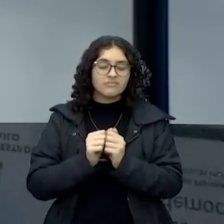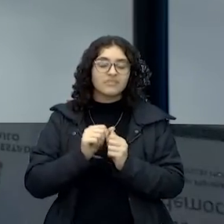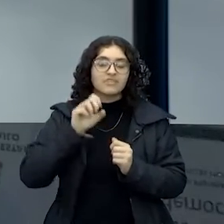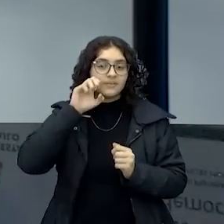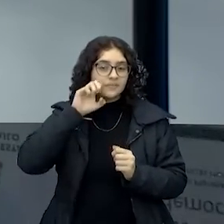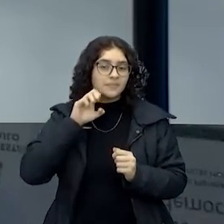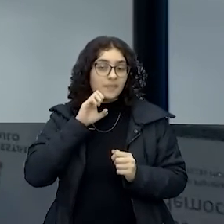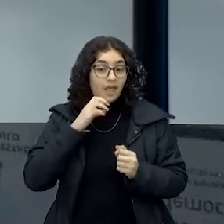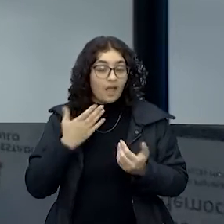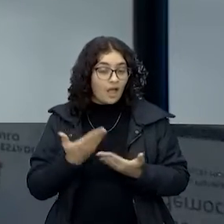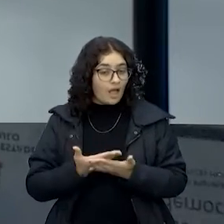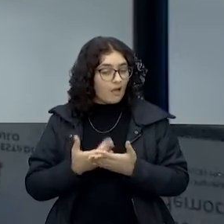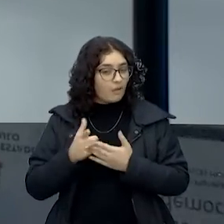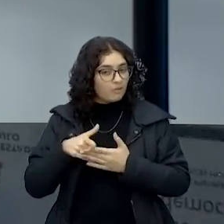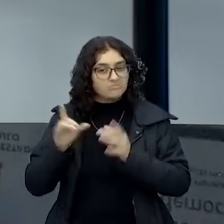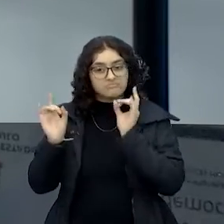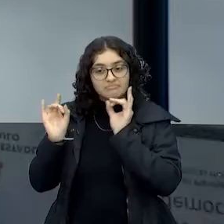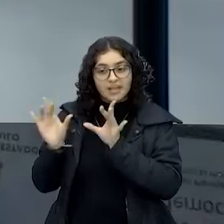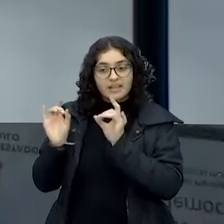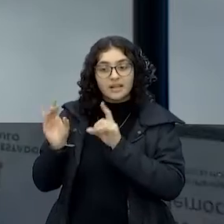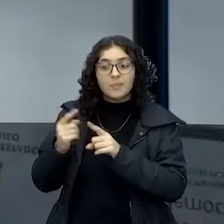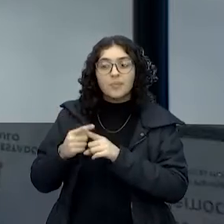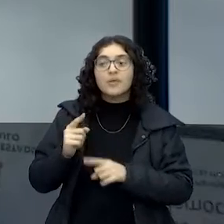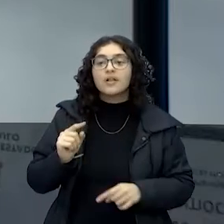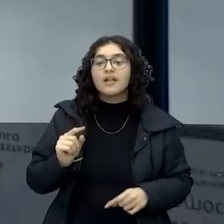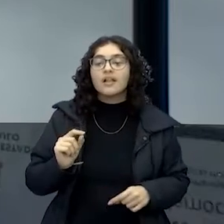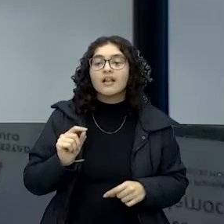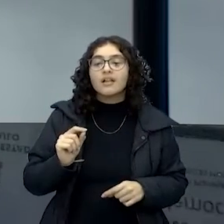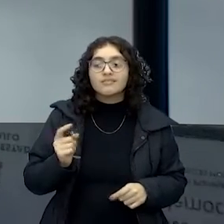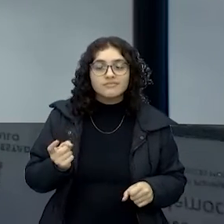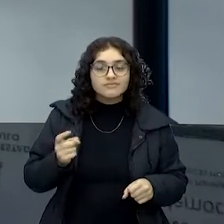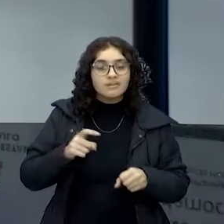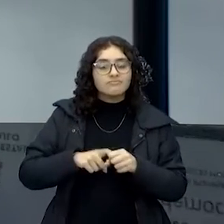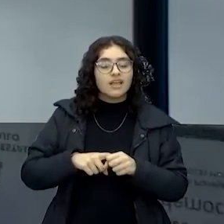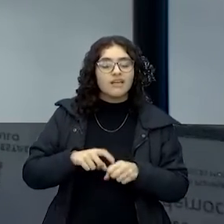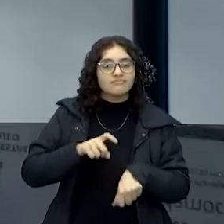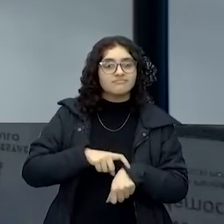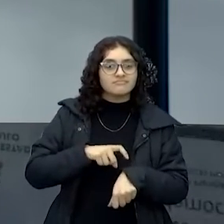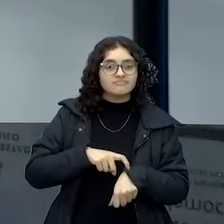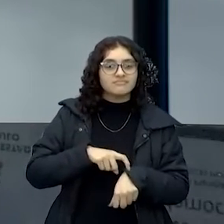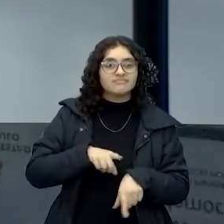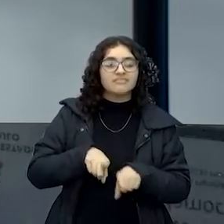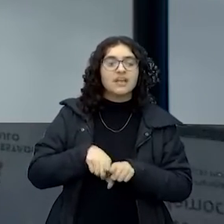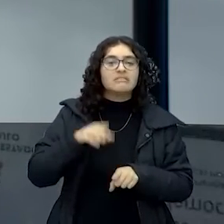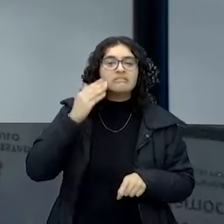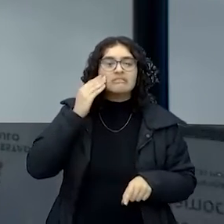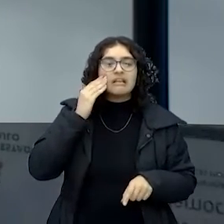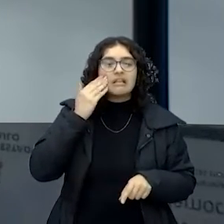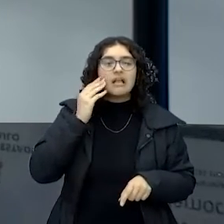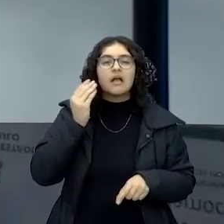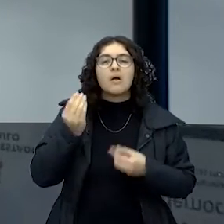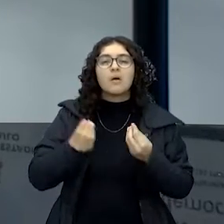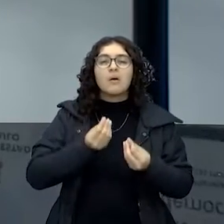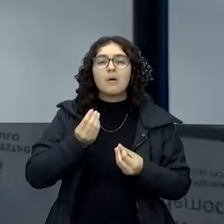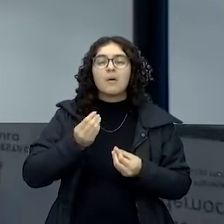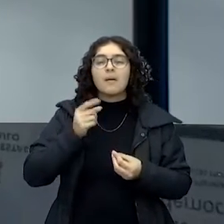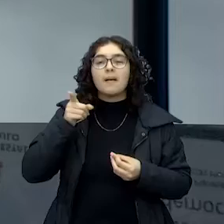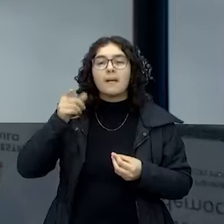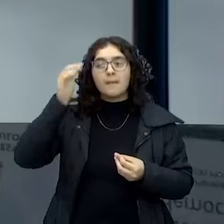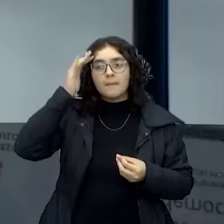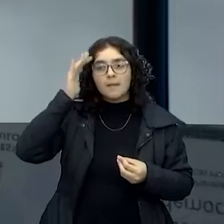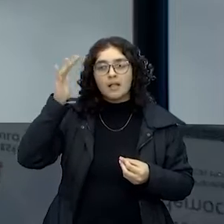aula é muito especial porque nós vamos voltar um pouco no tempo e vamos entender o pensamento do